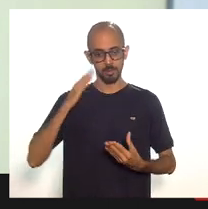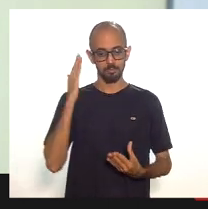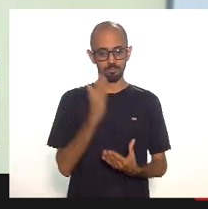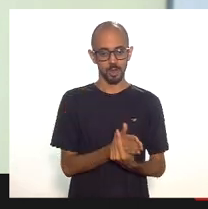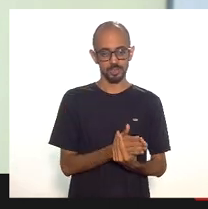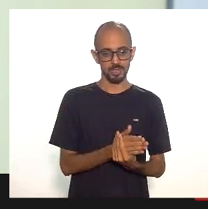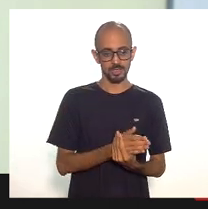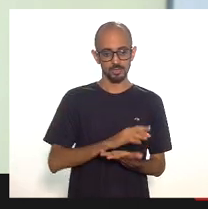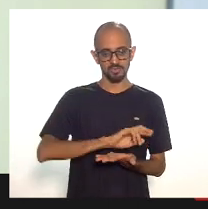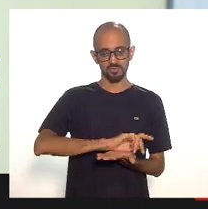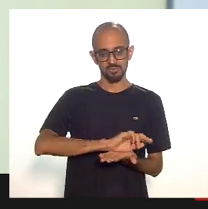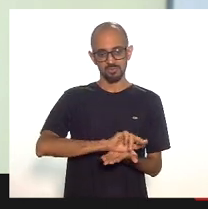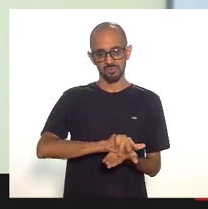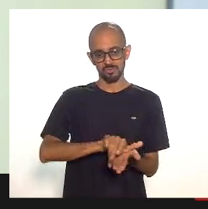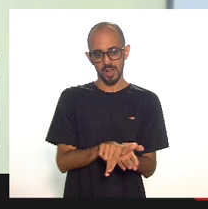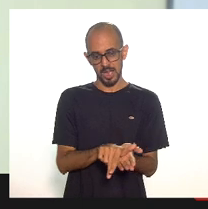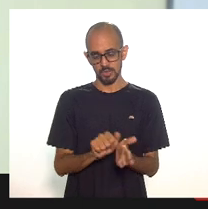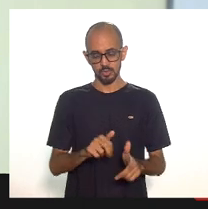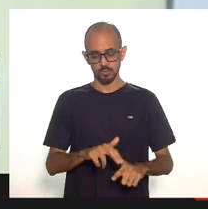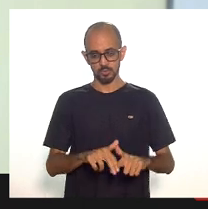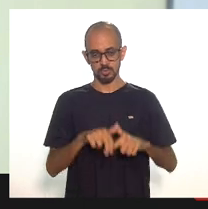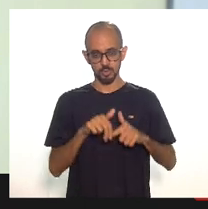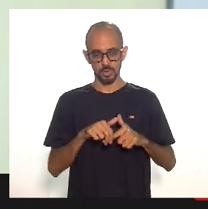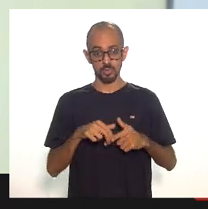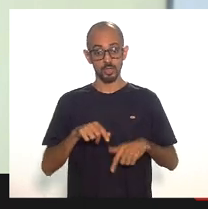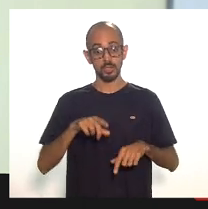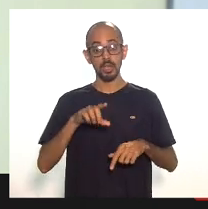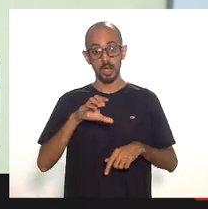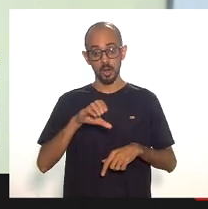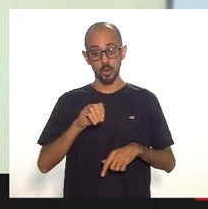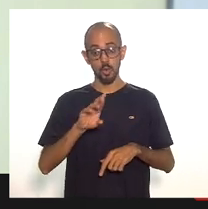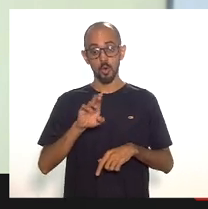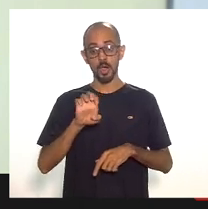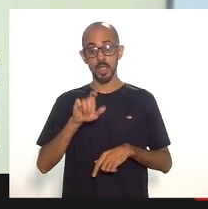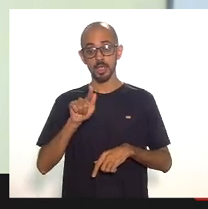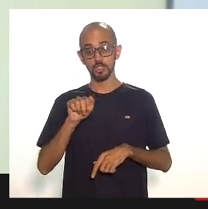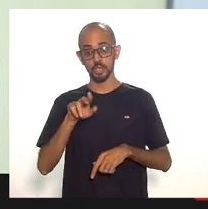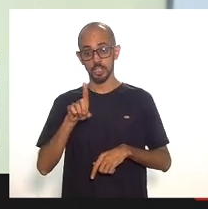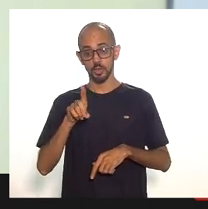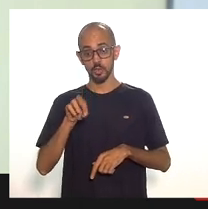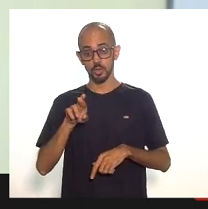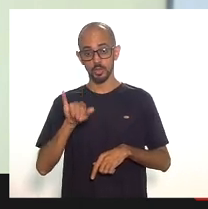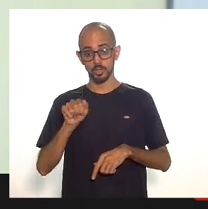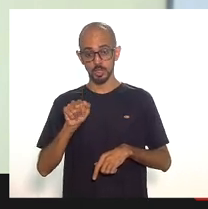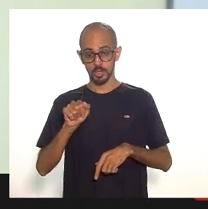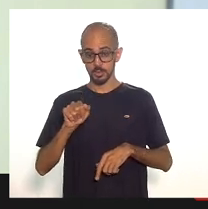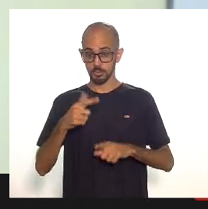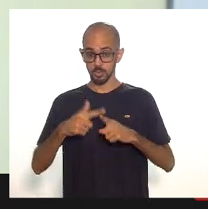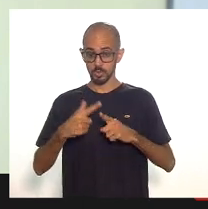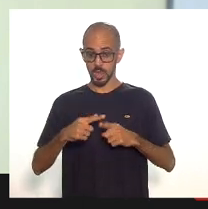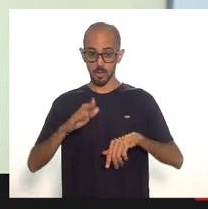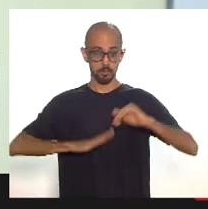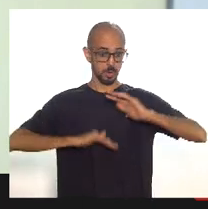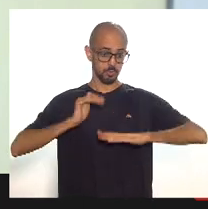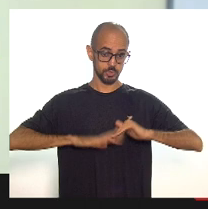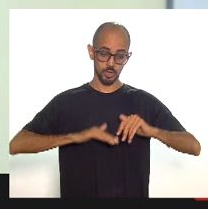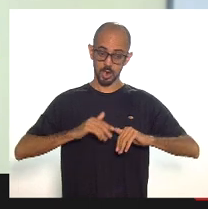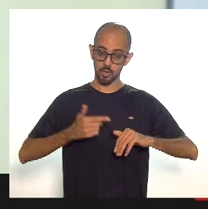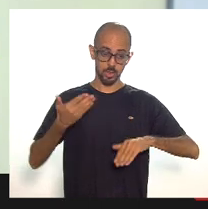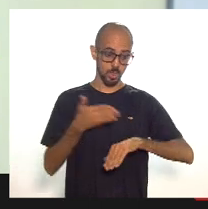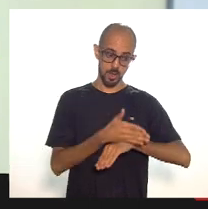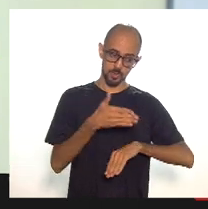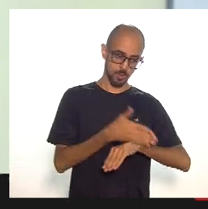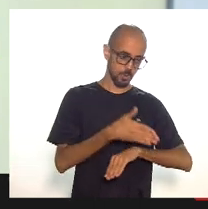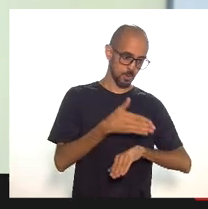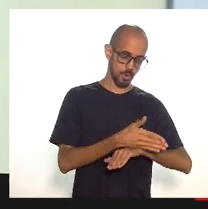na nossa diretoria de integridade, na corregedoria, por profissionais que, infelizmente, não cumprem a sua carga